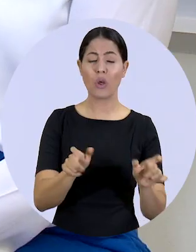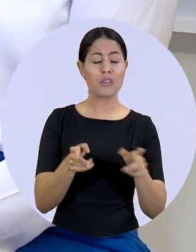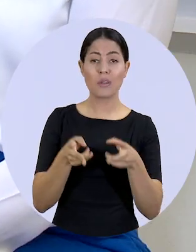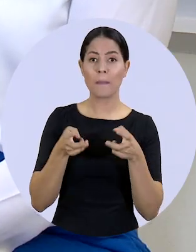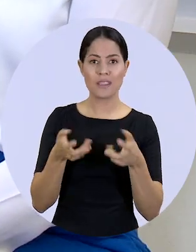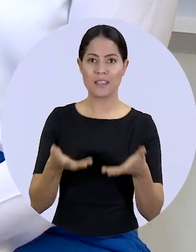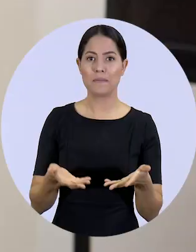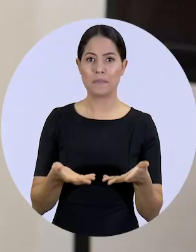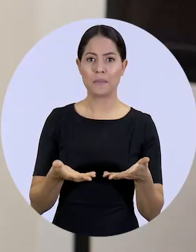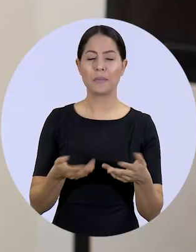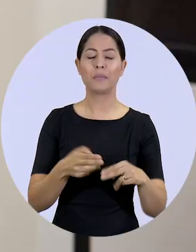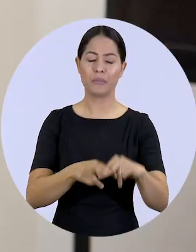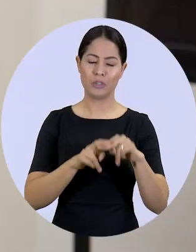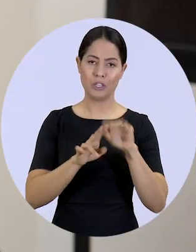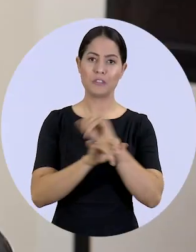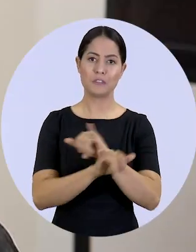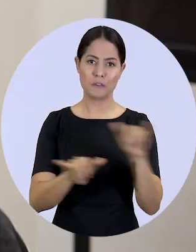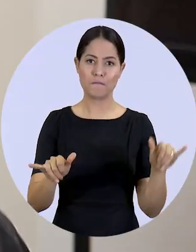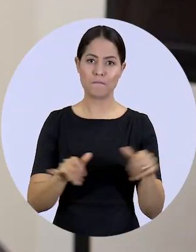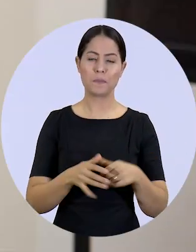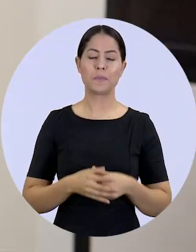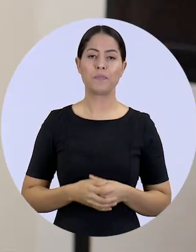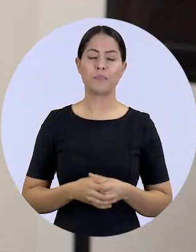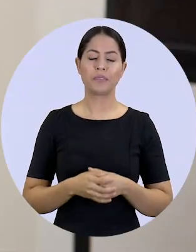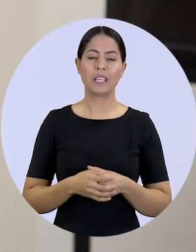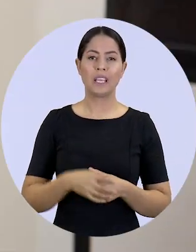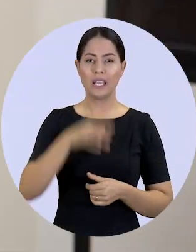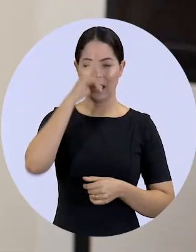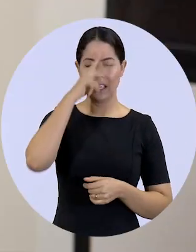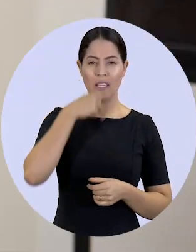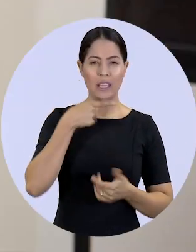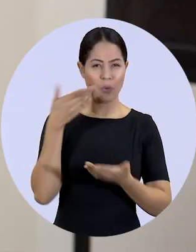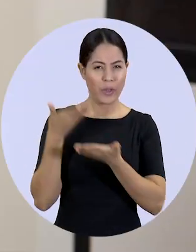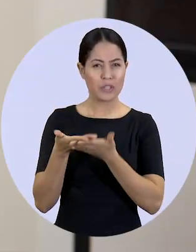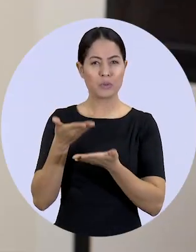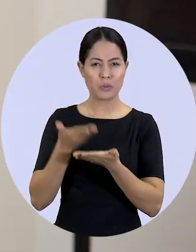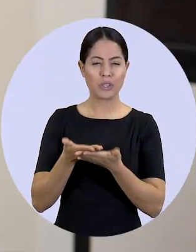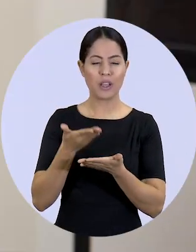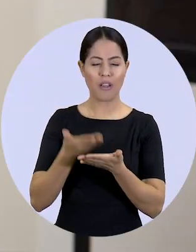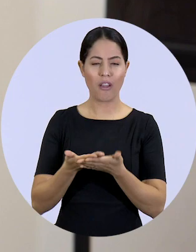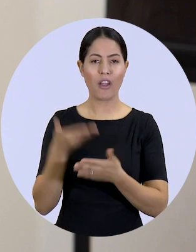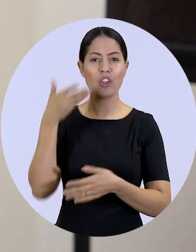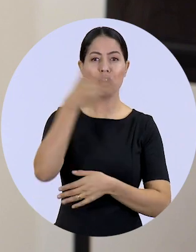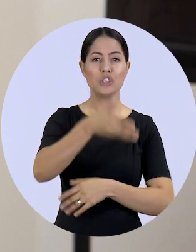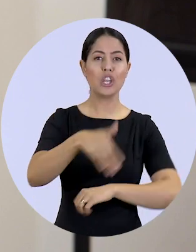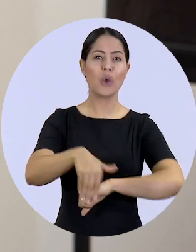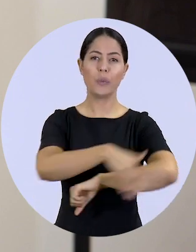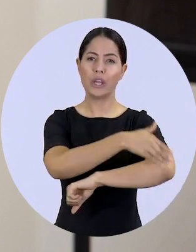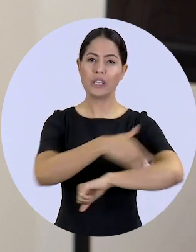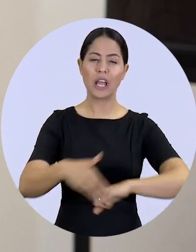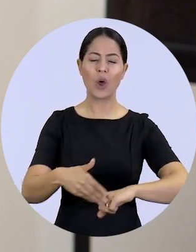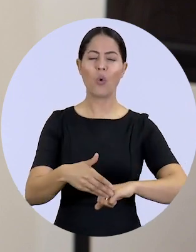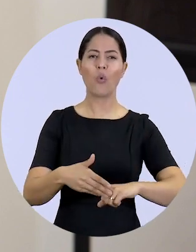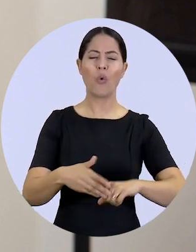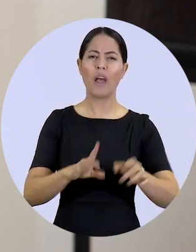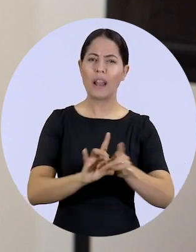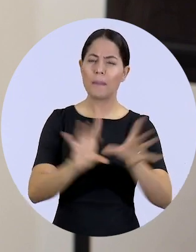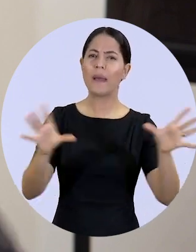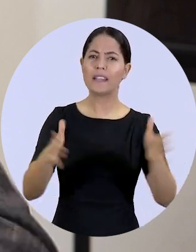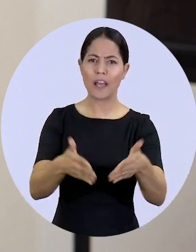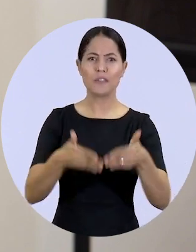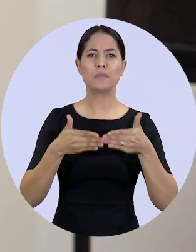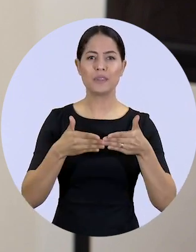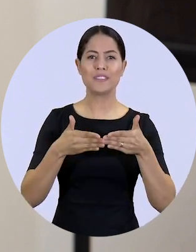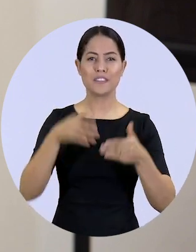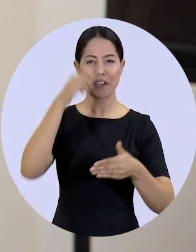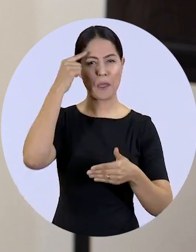isso. Por isso é que eu digo, quando eu era estudante, que saía às ruas para pedir liberdade, eu tinha a sensação de que a